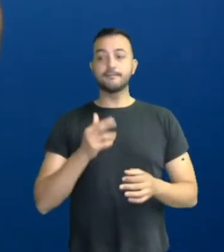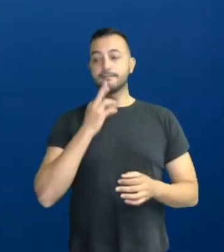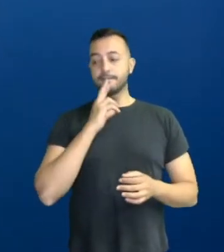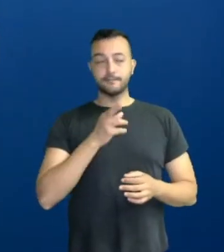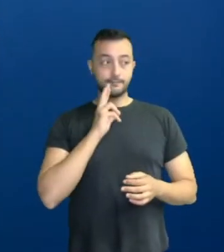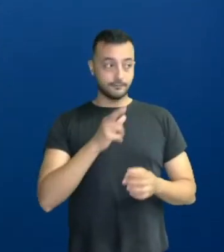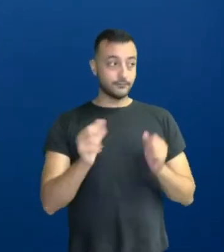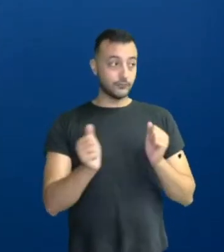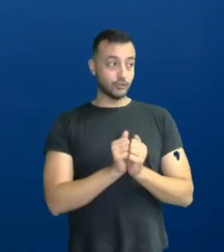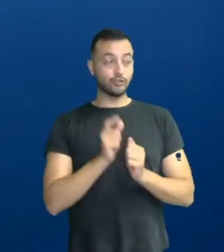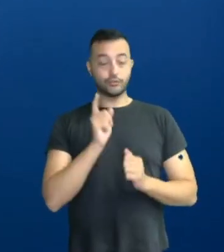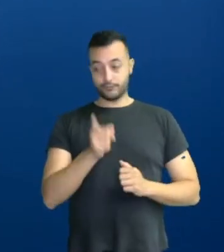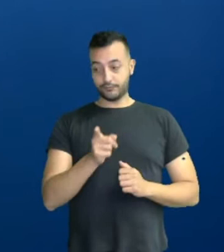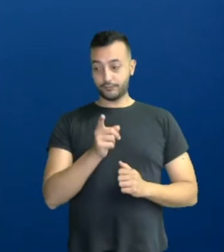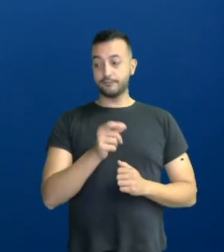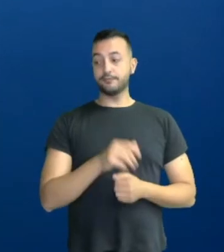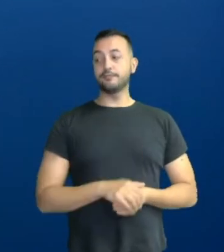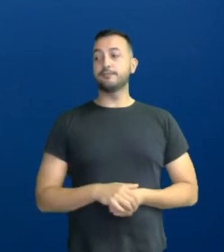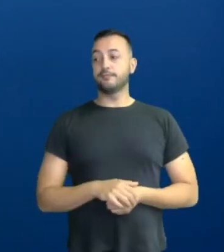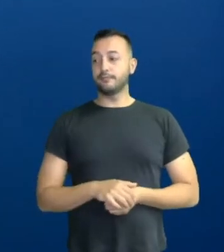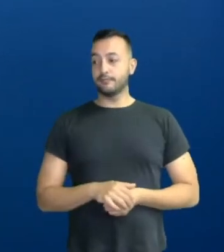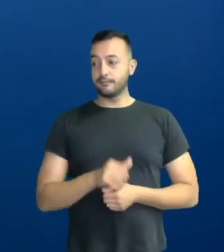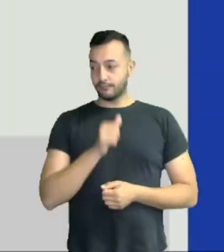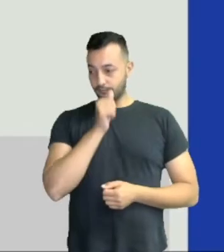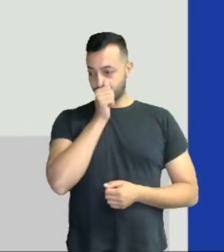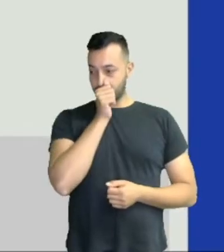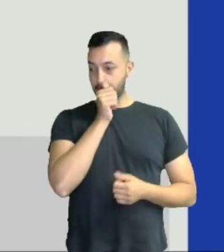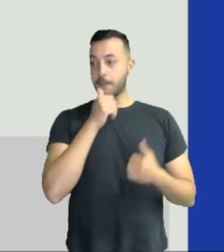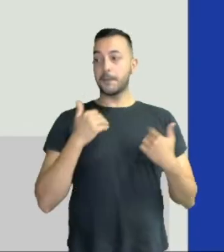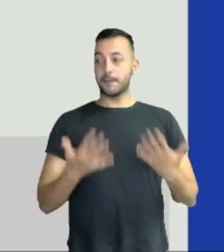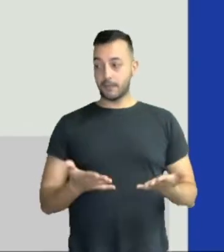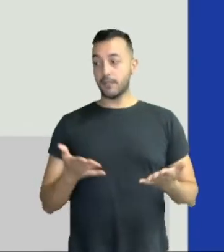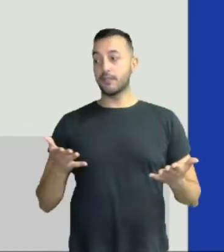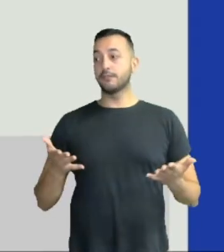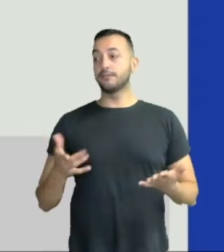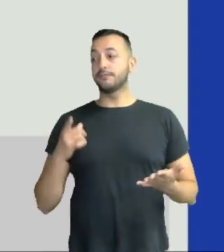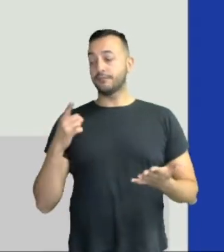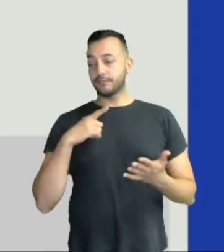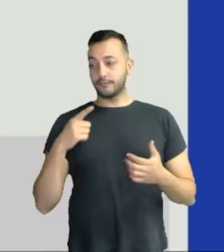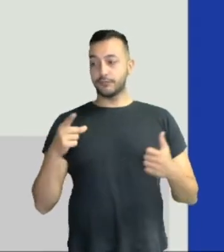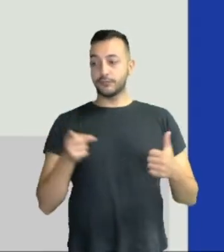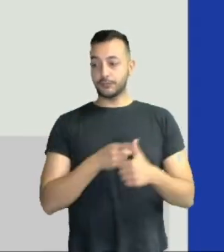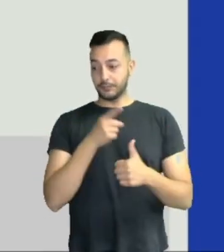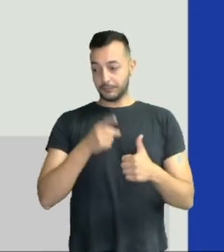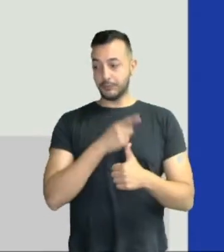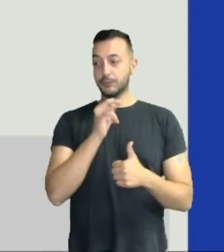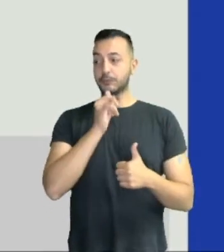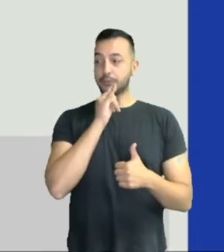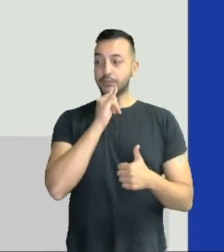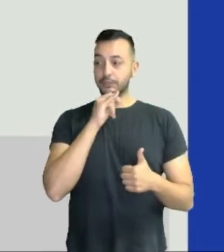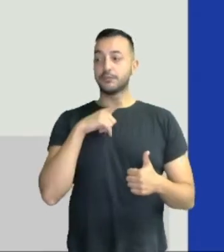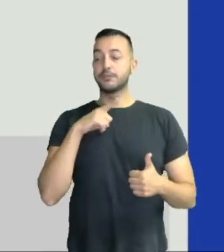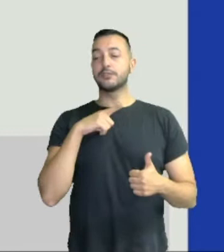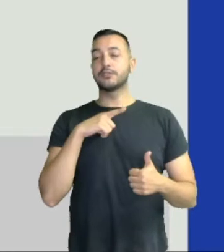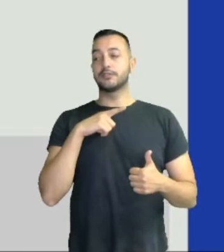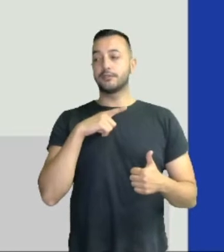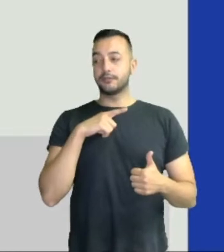responder juntinho com vocês. Vamos lá? Então, aqui, no meu primeiro exemplo, eu tenho o